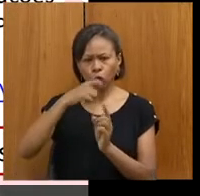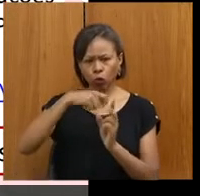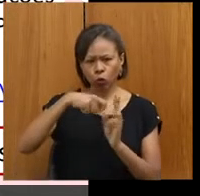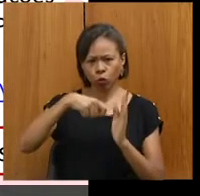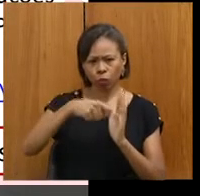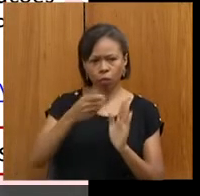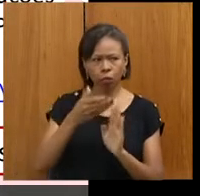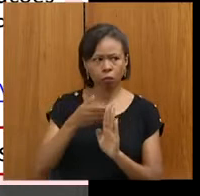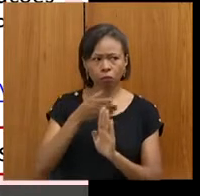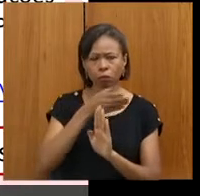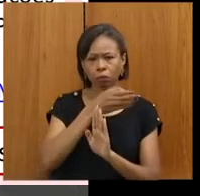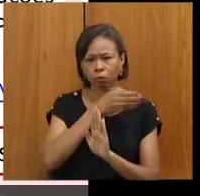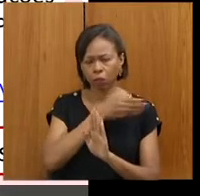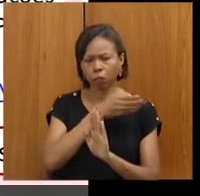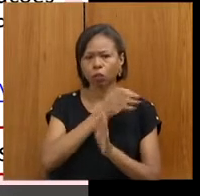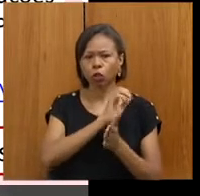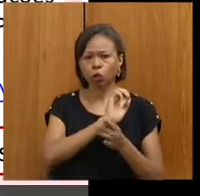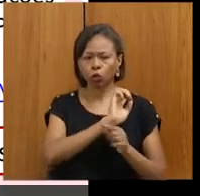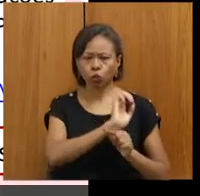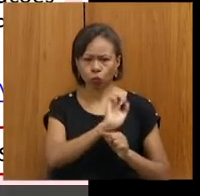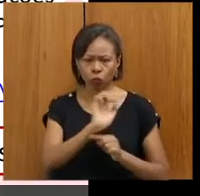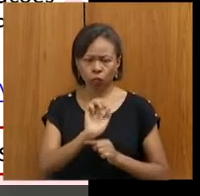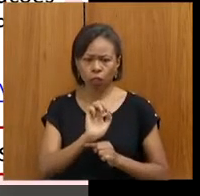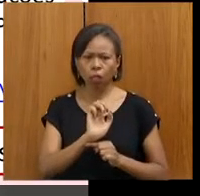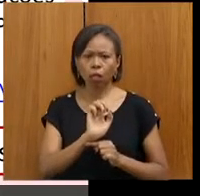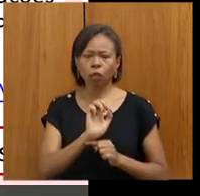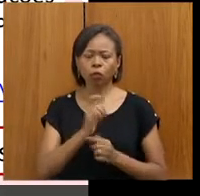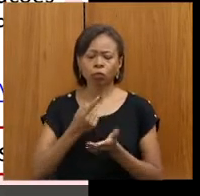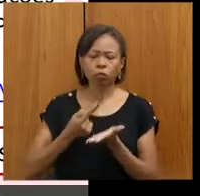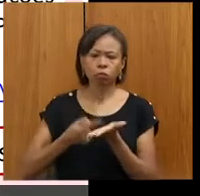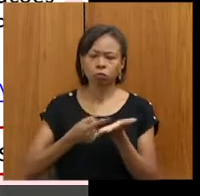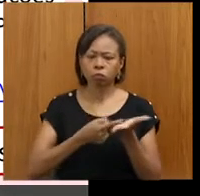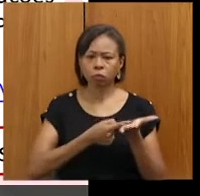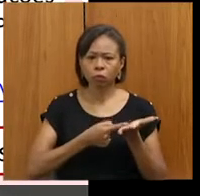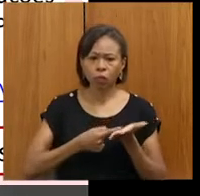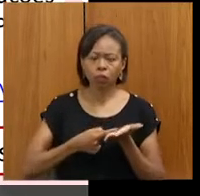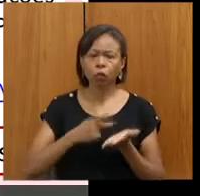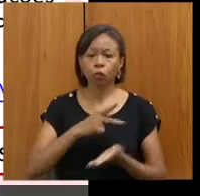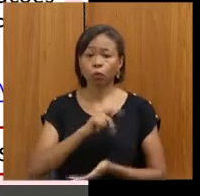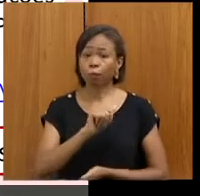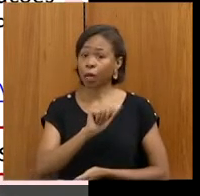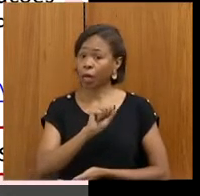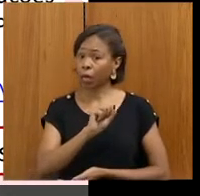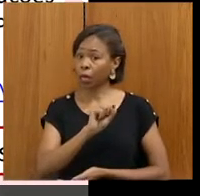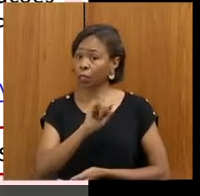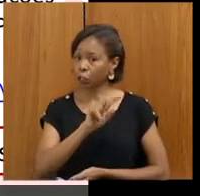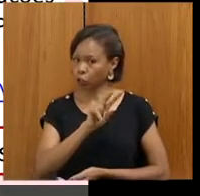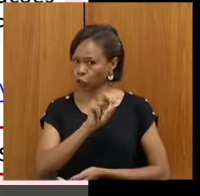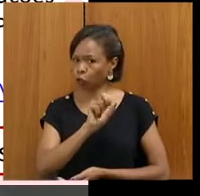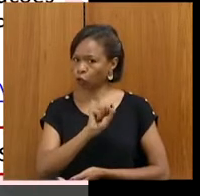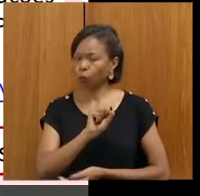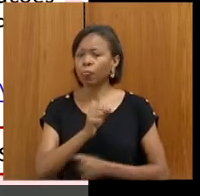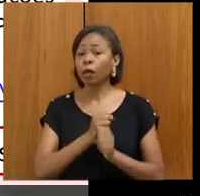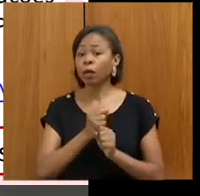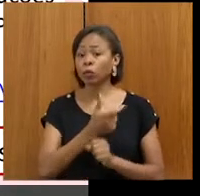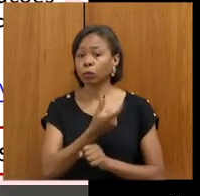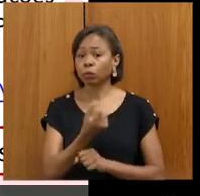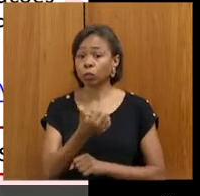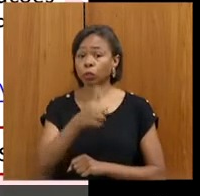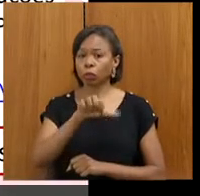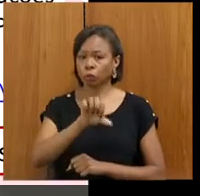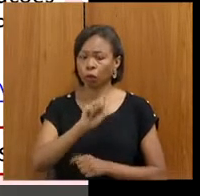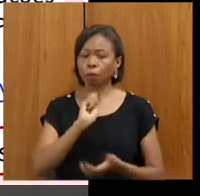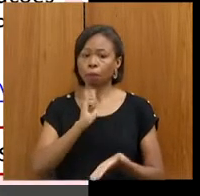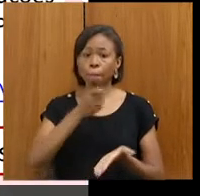o estado e diversos pontos né dê a gente chamou de passivos primeiro em 2019 acertamos o pagamento